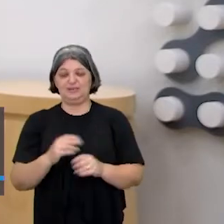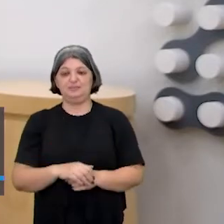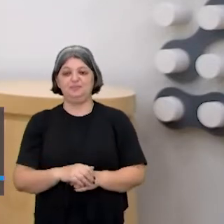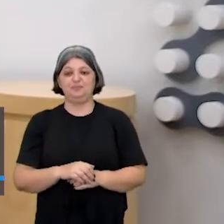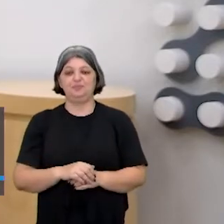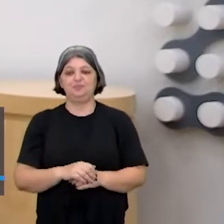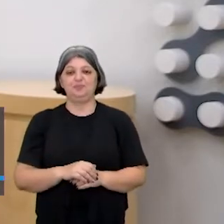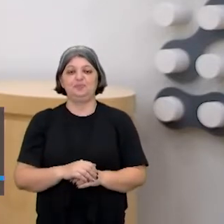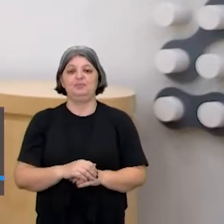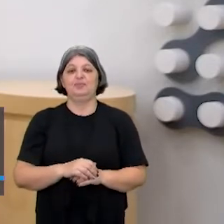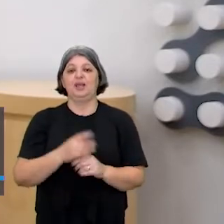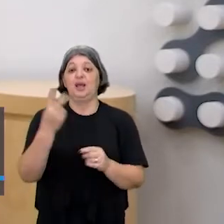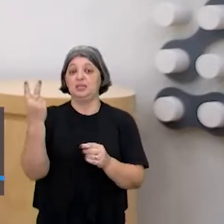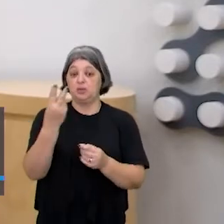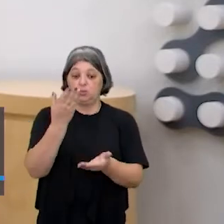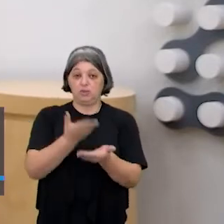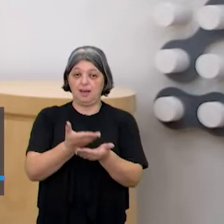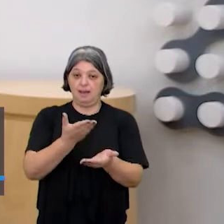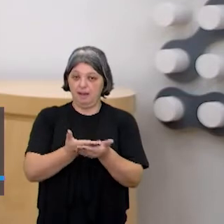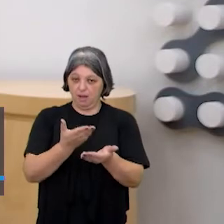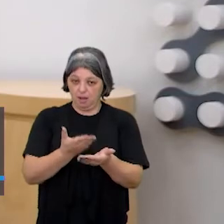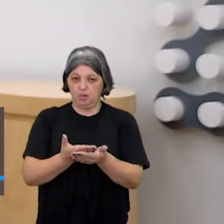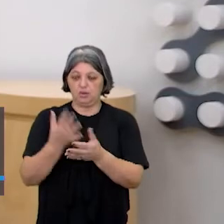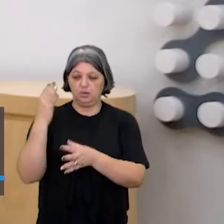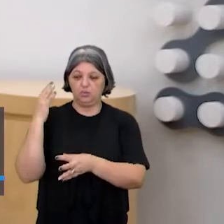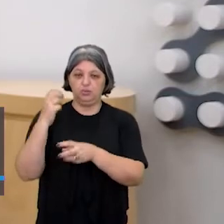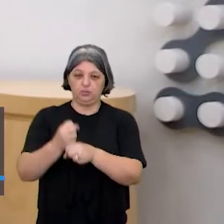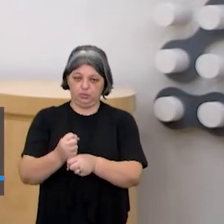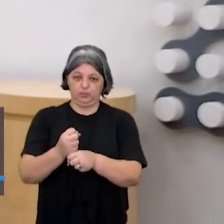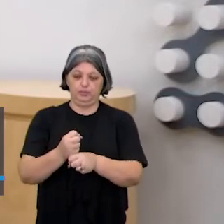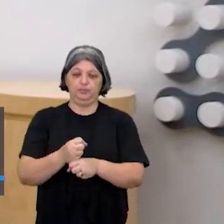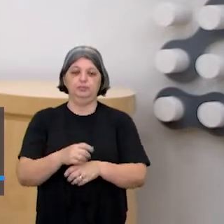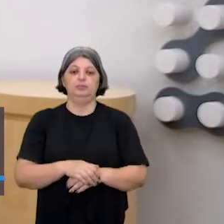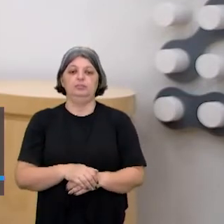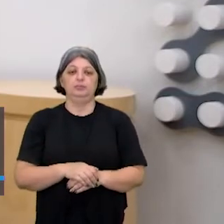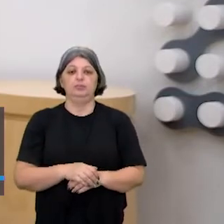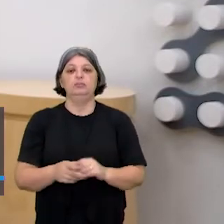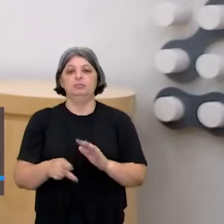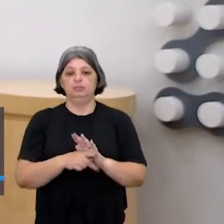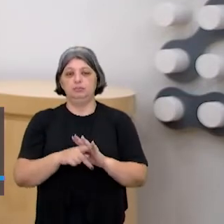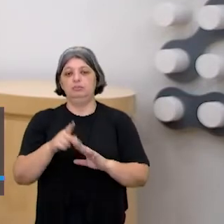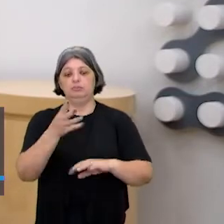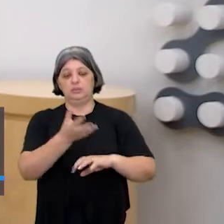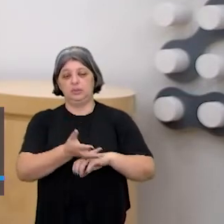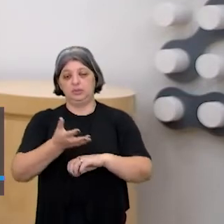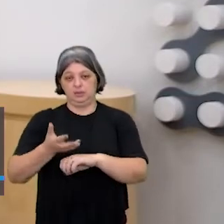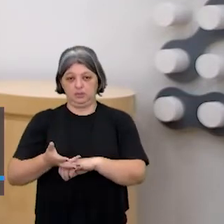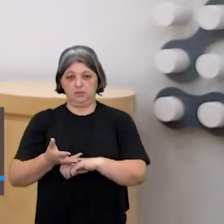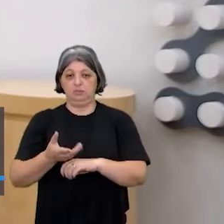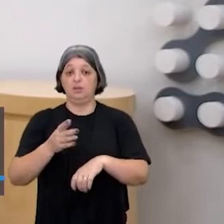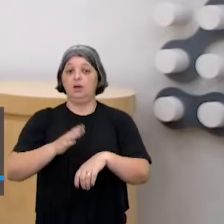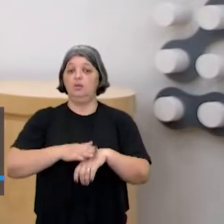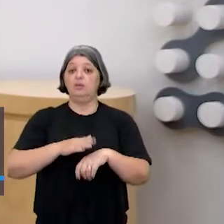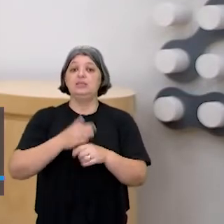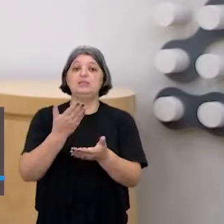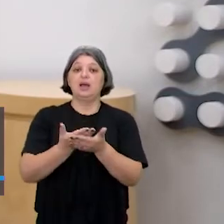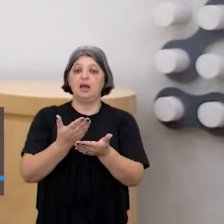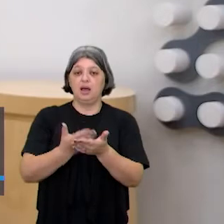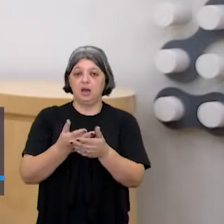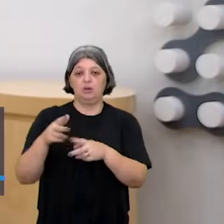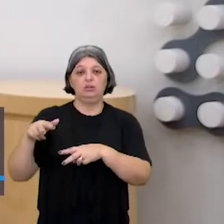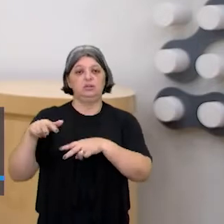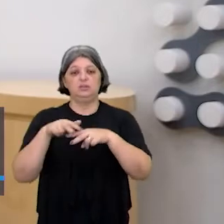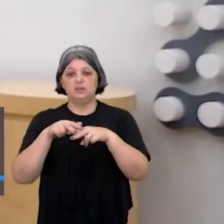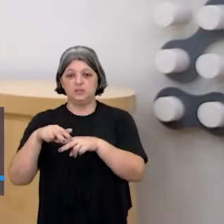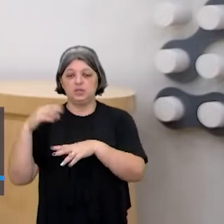é uma segunda aula de retomada que a gente vai fazer aí a respeito do nosso componente a gente vai fazer então a aula de